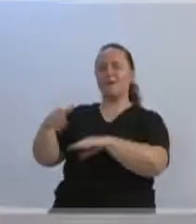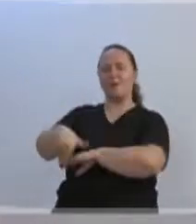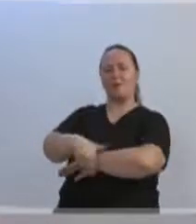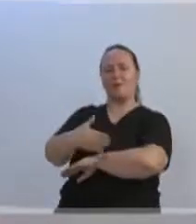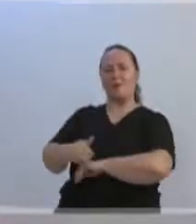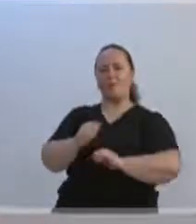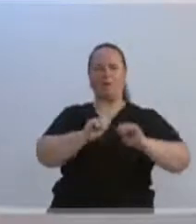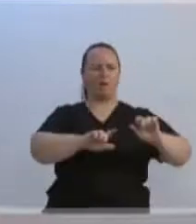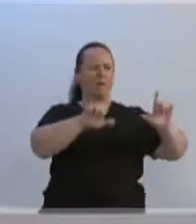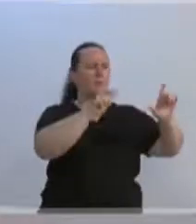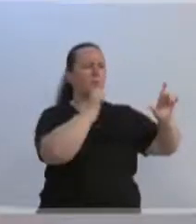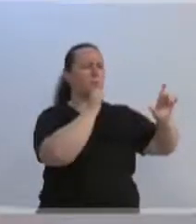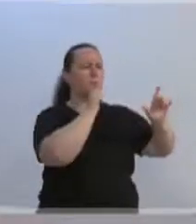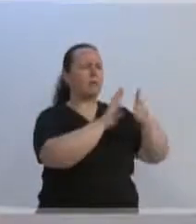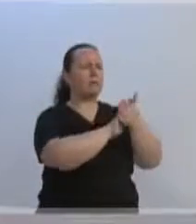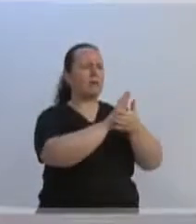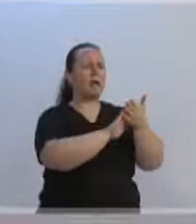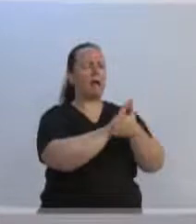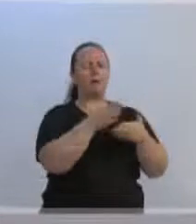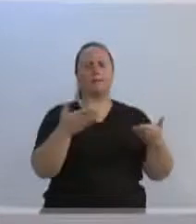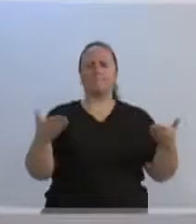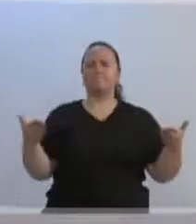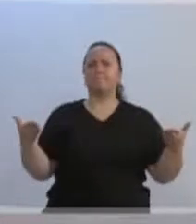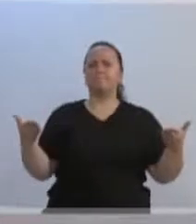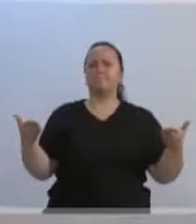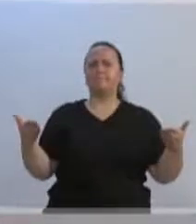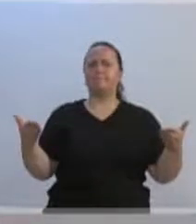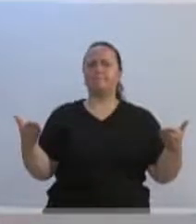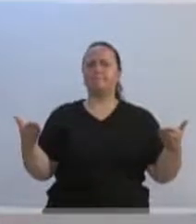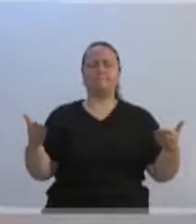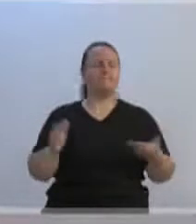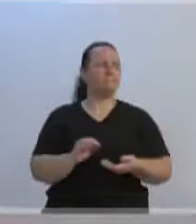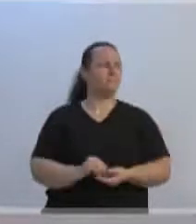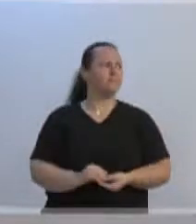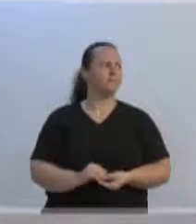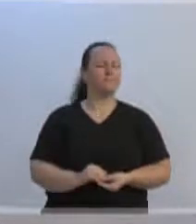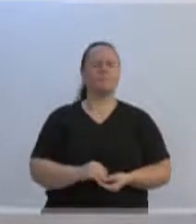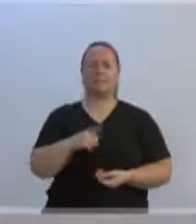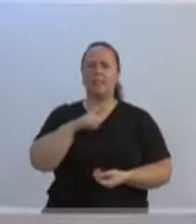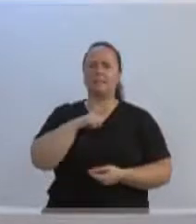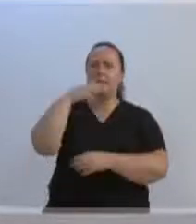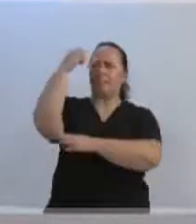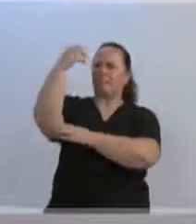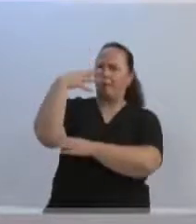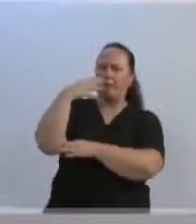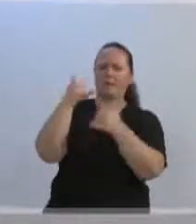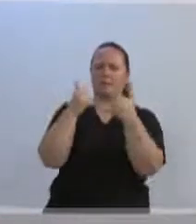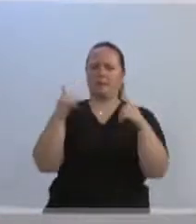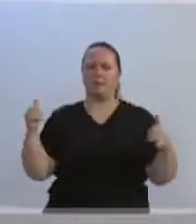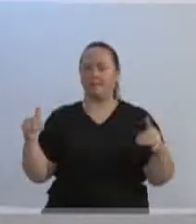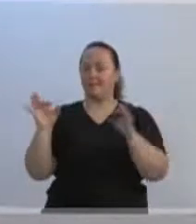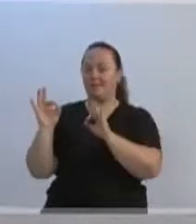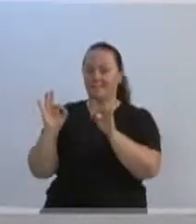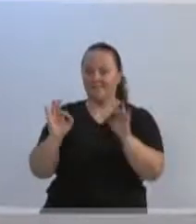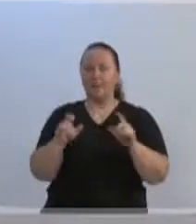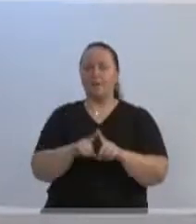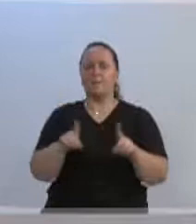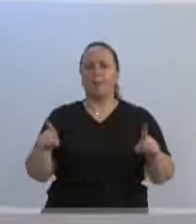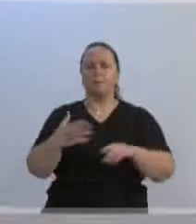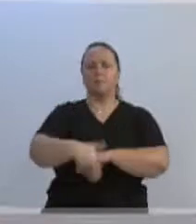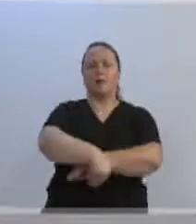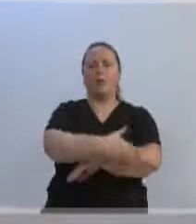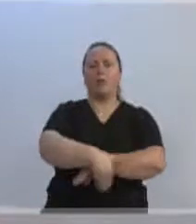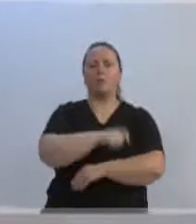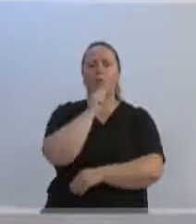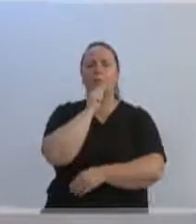edith por exemplo organizado calçado com coleta da linha do ilume nação pública rede elétrica e de telefone porém com todas as ruas de placa amarela